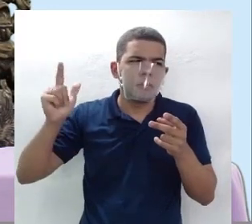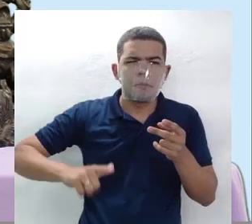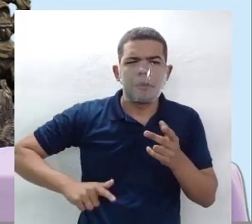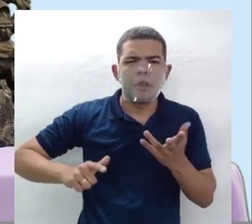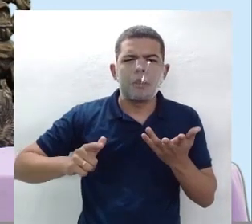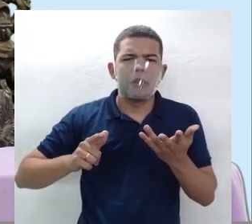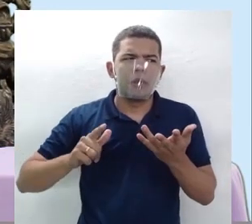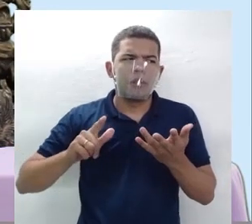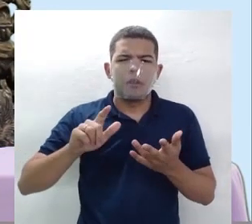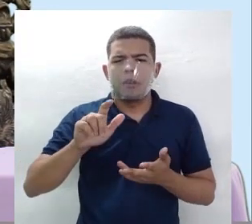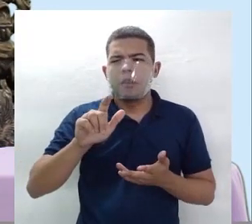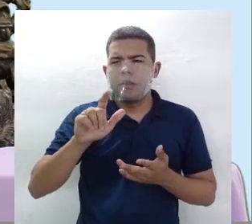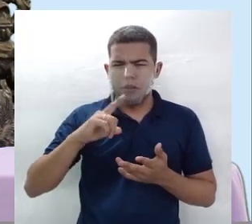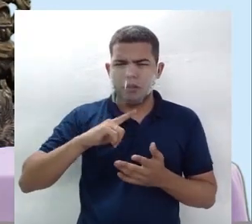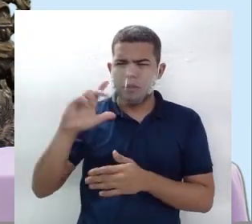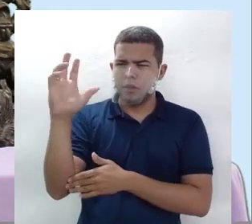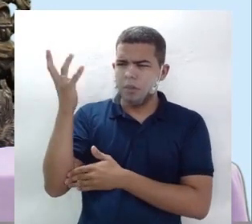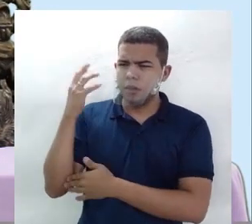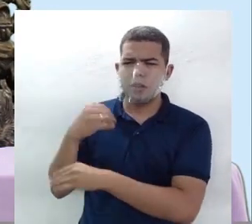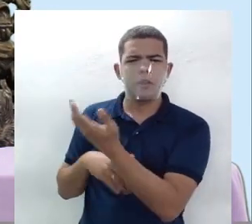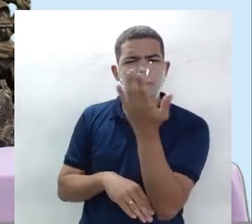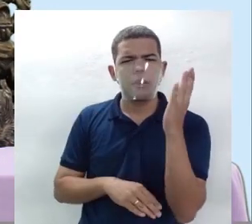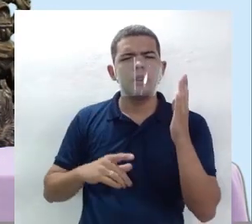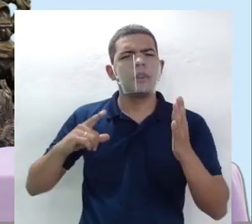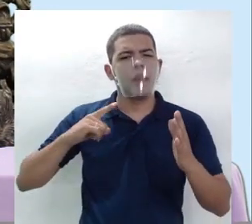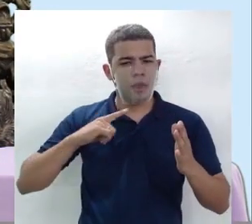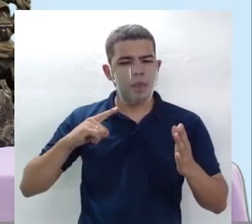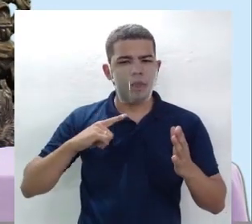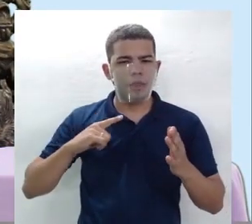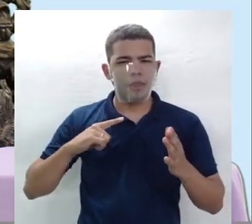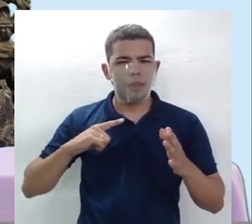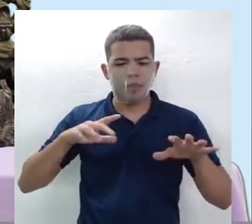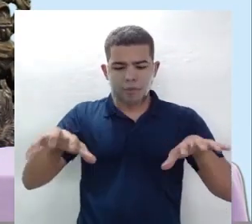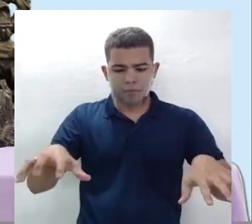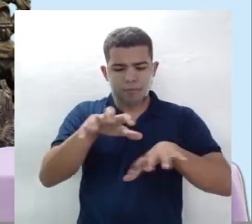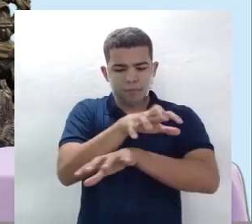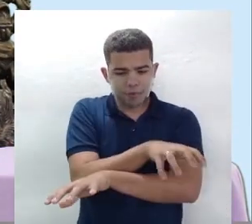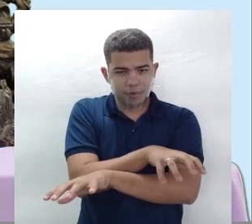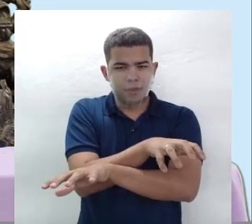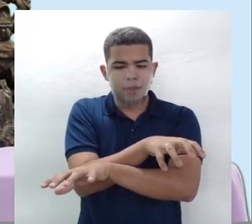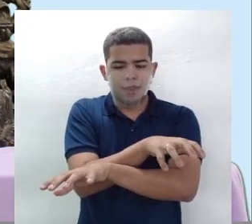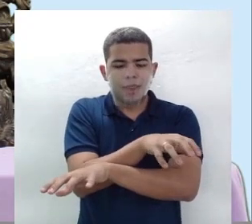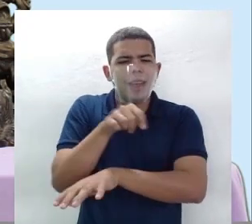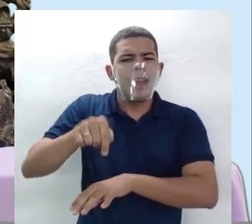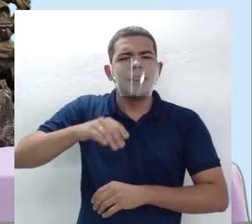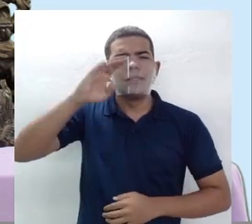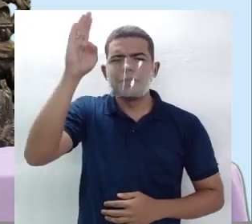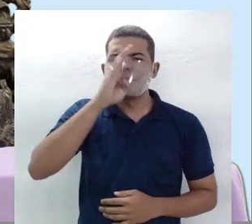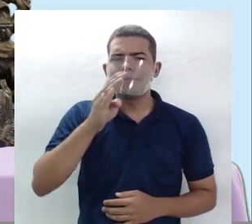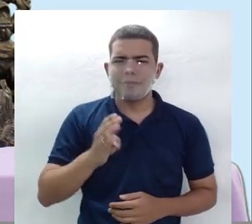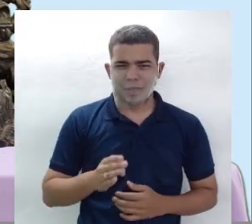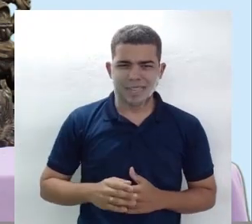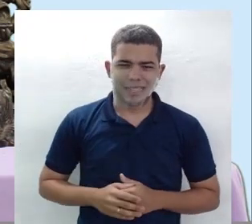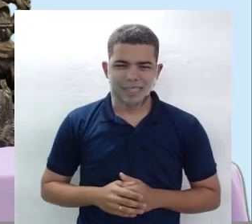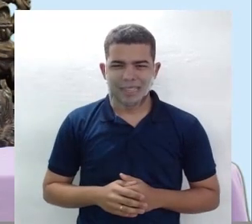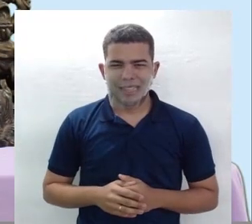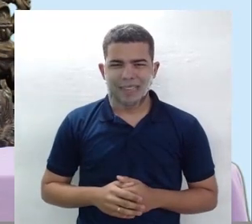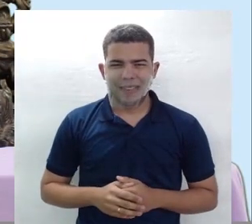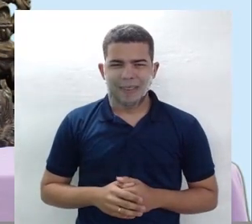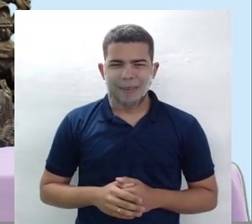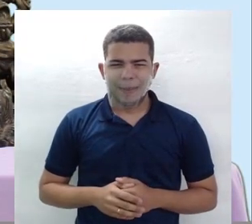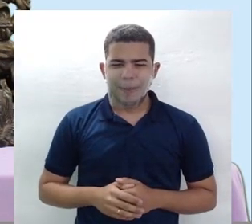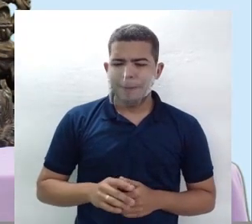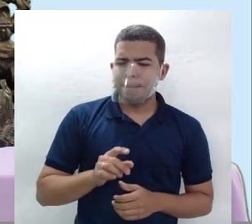ecossistemas, eu tenho que falar sobre os biomas. E aí a gente vai para o nosso Brasil, né? Então, cada parte